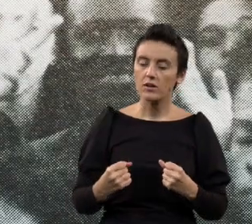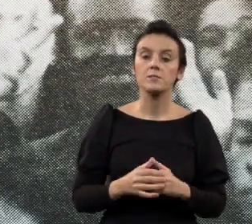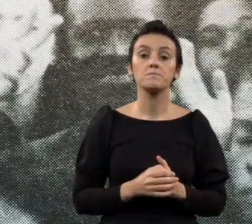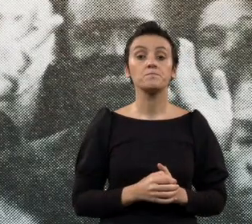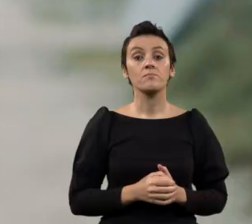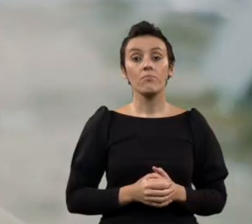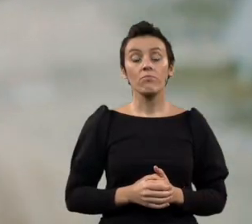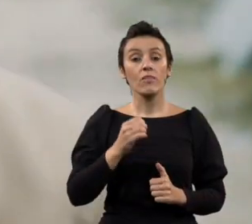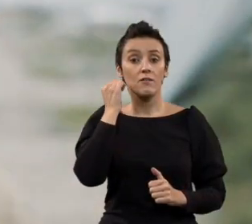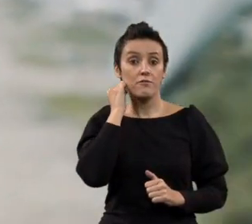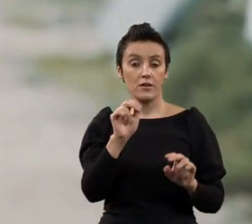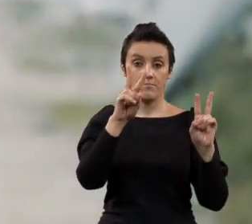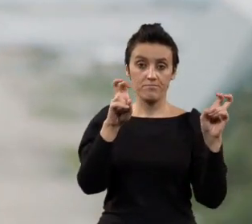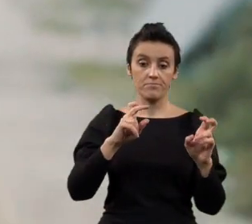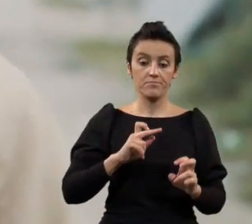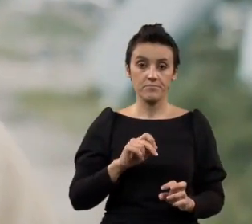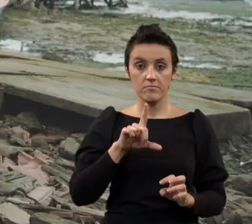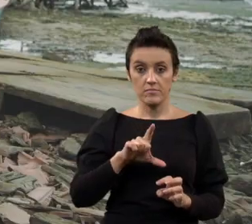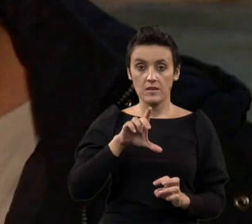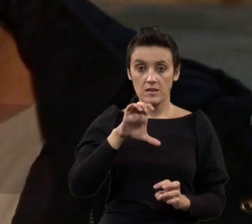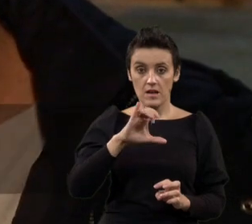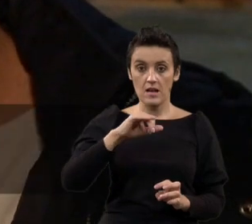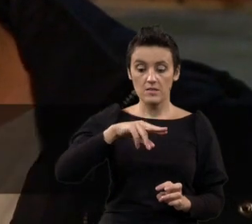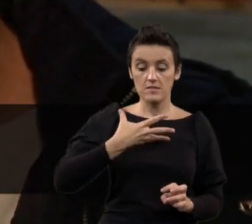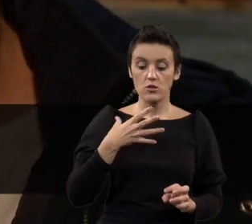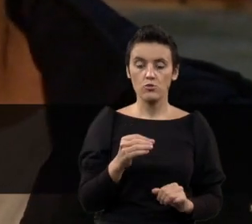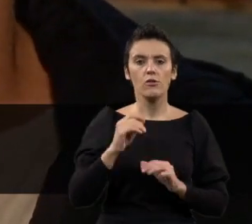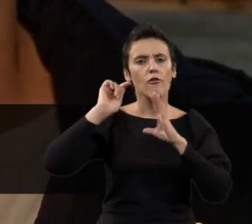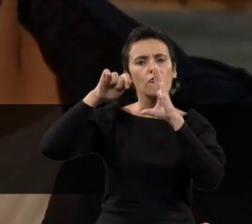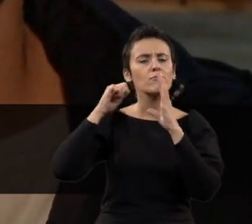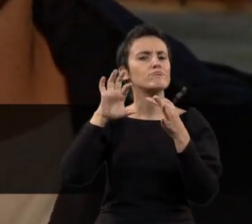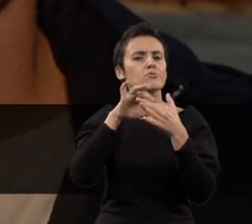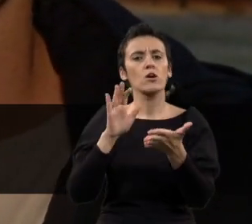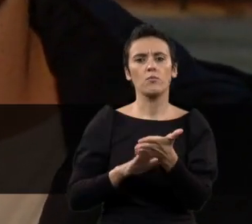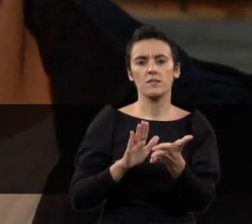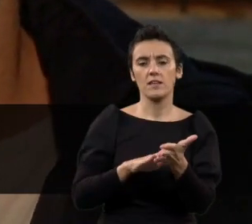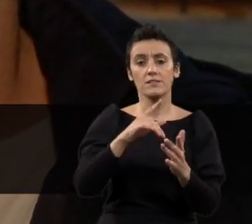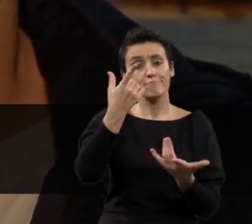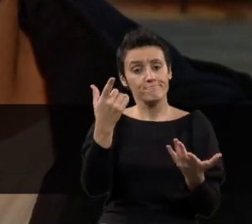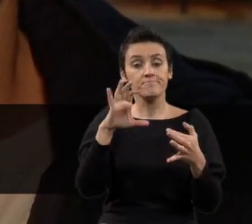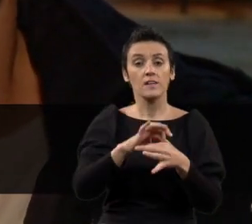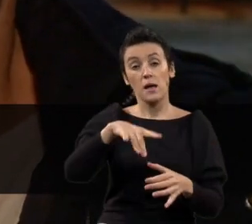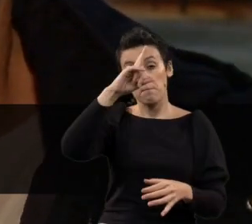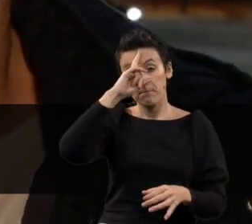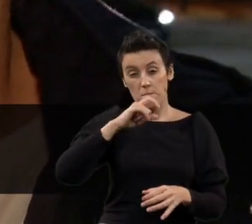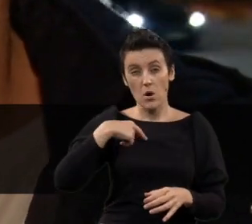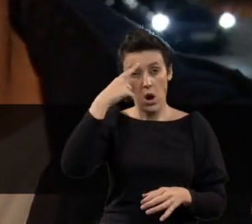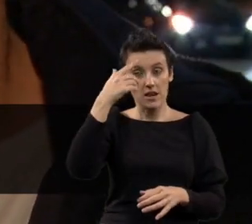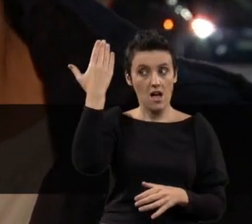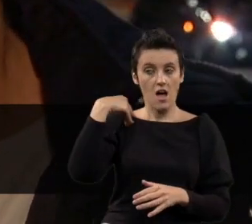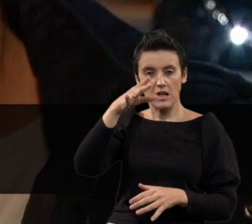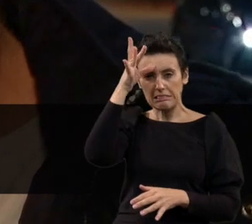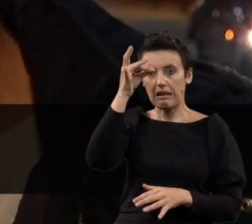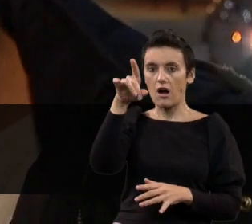Alcindo é um documentário que procura falar sobre uma memória traumática da história da